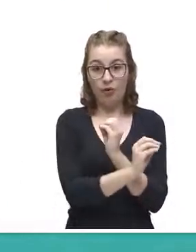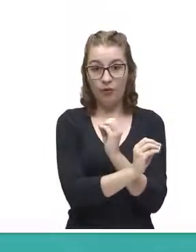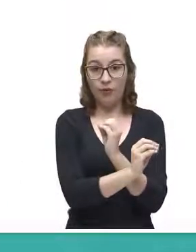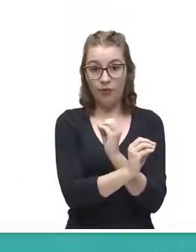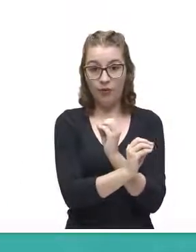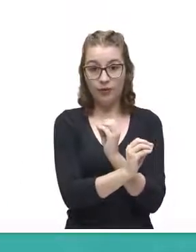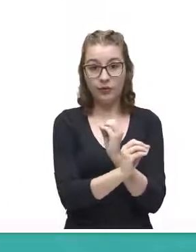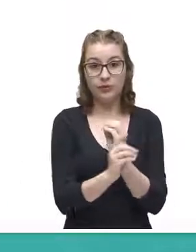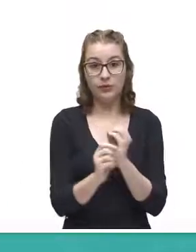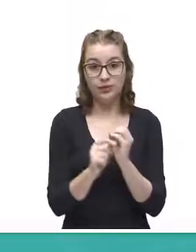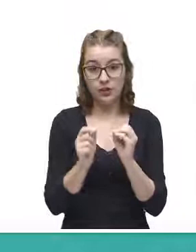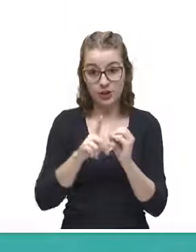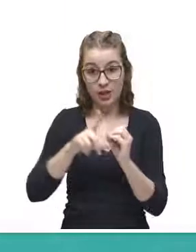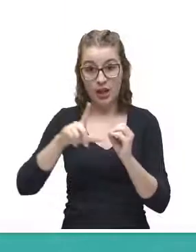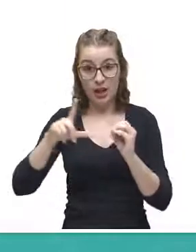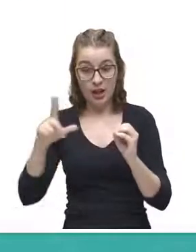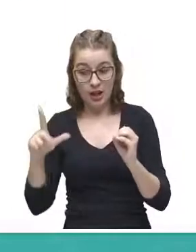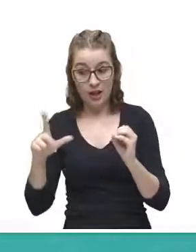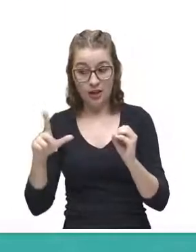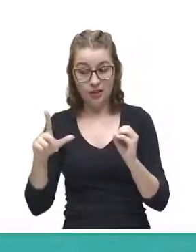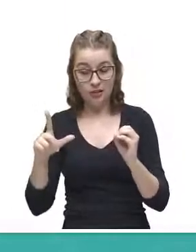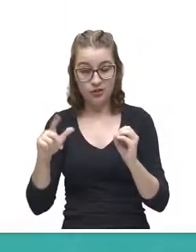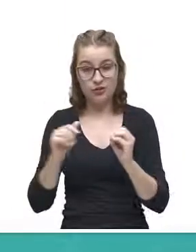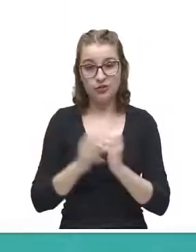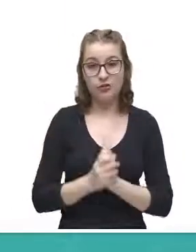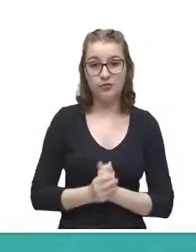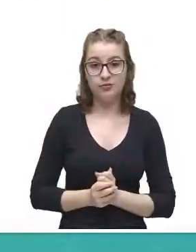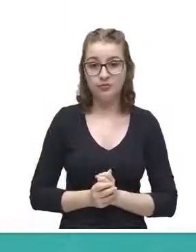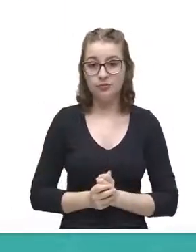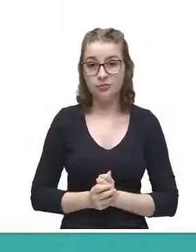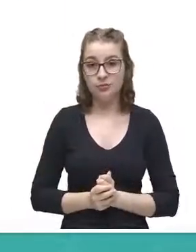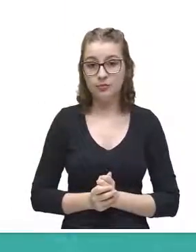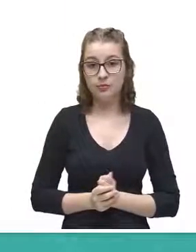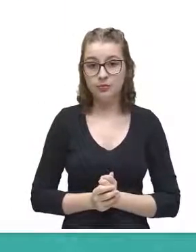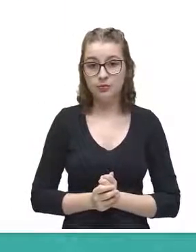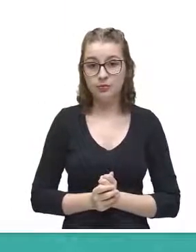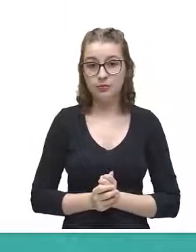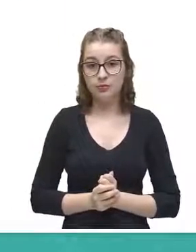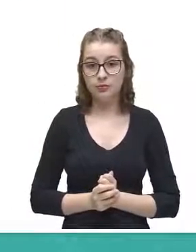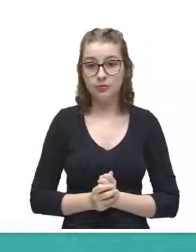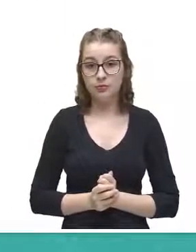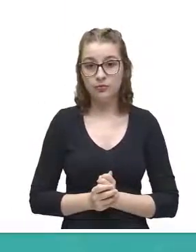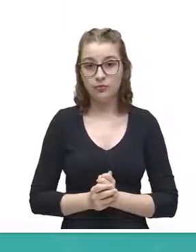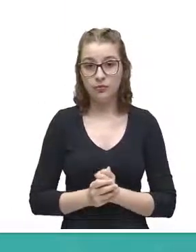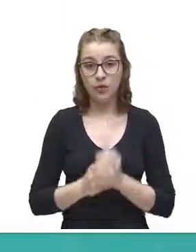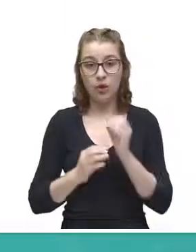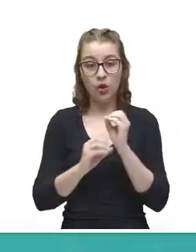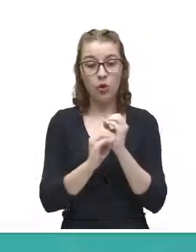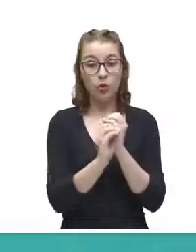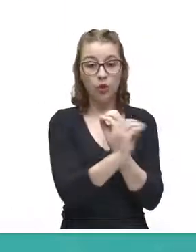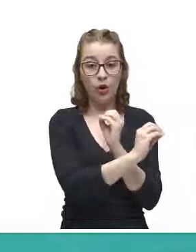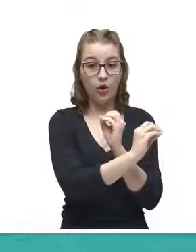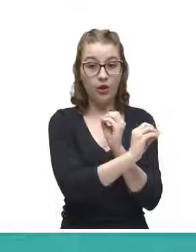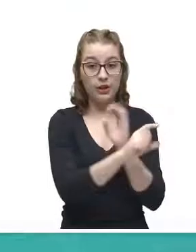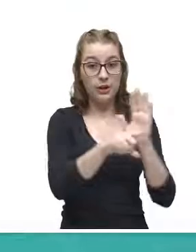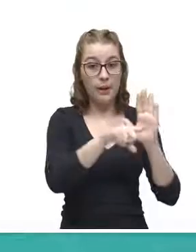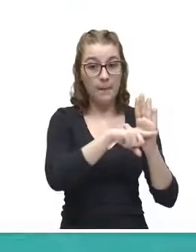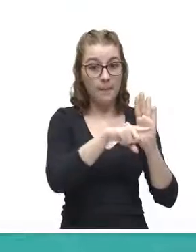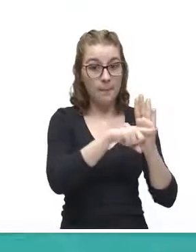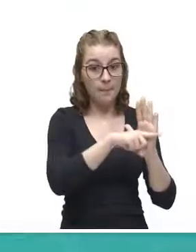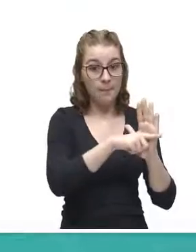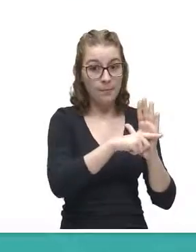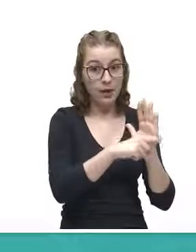for para o leste, então o que é que vai acontecer aqui? Vai ter mais 1 hora, tá? Então, aí a